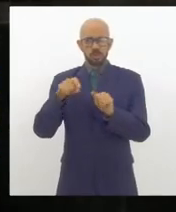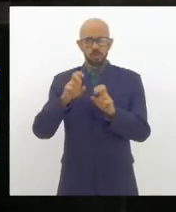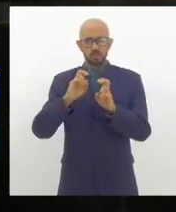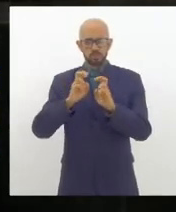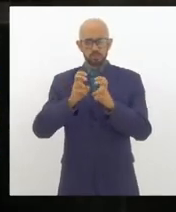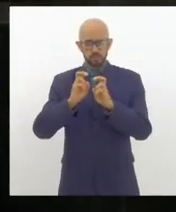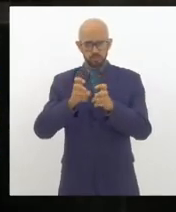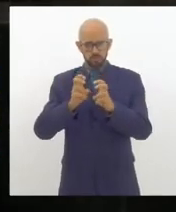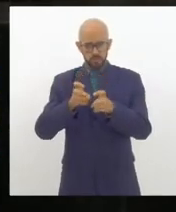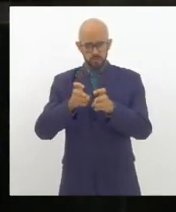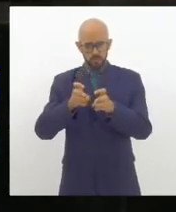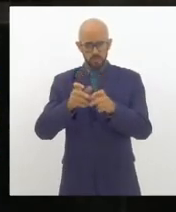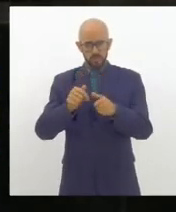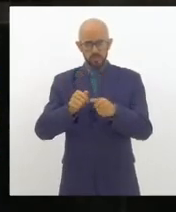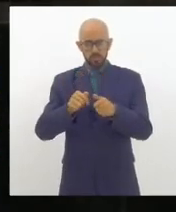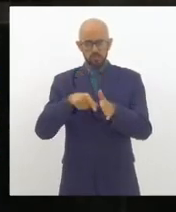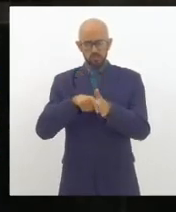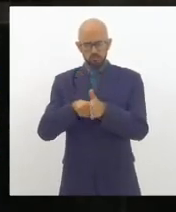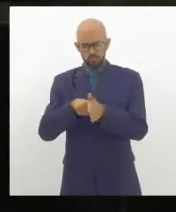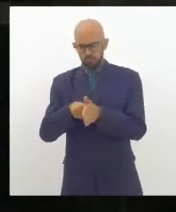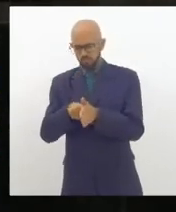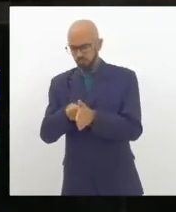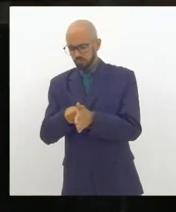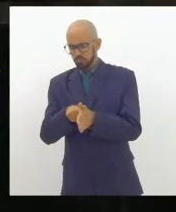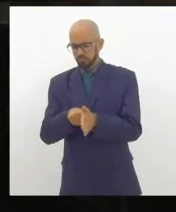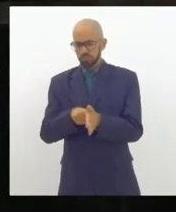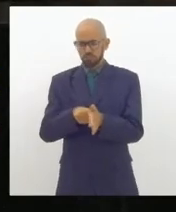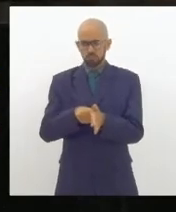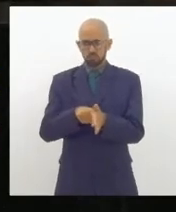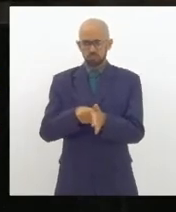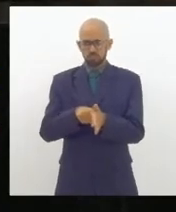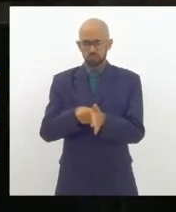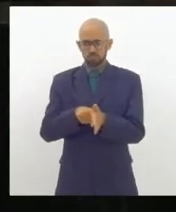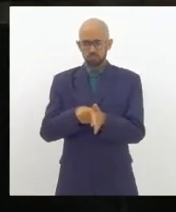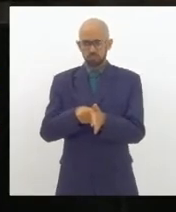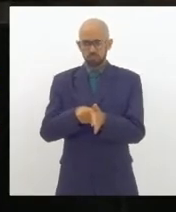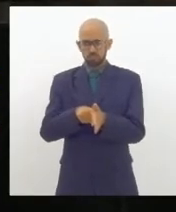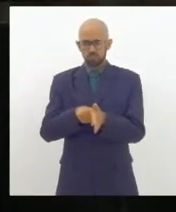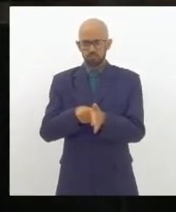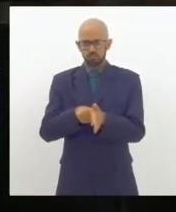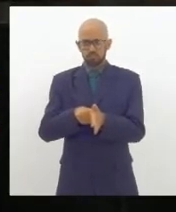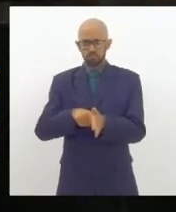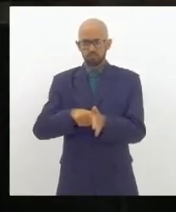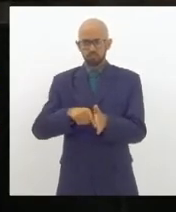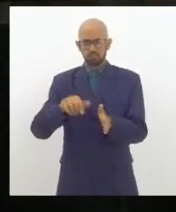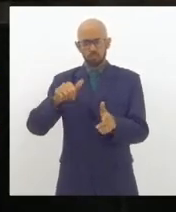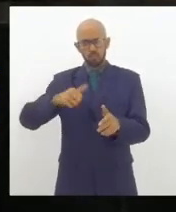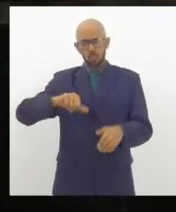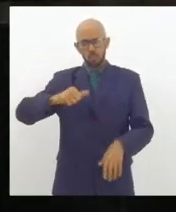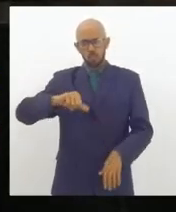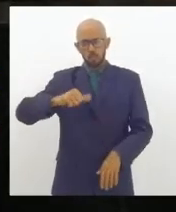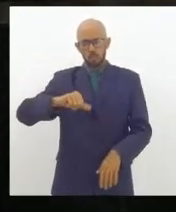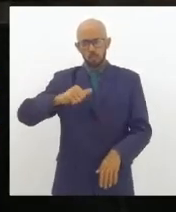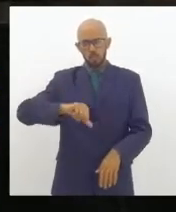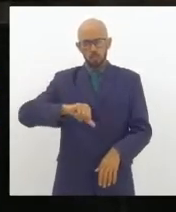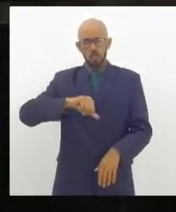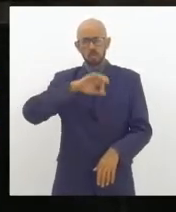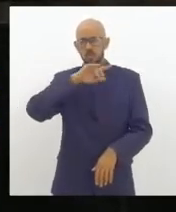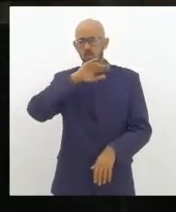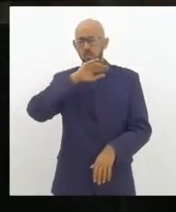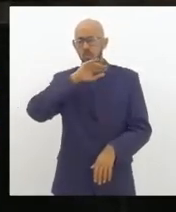trens, que apura, né, a baixíssima qualidade dos serviços